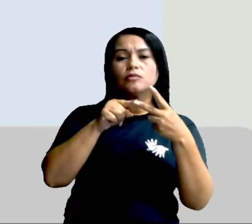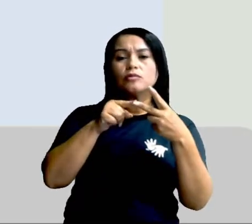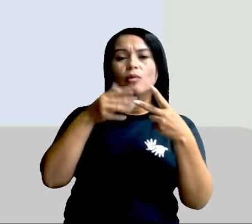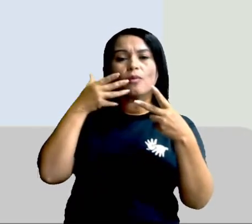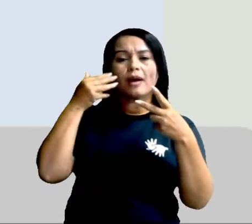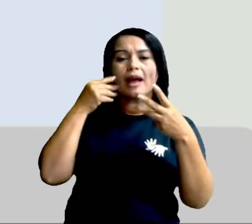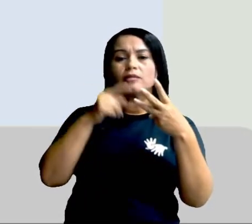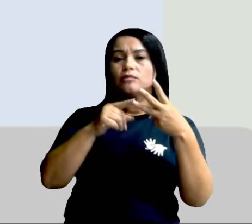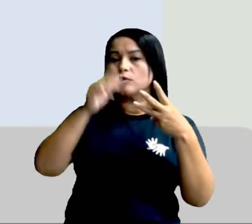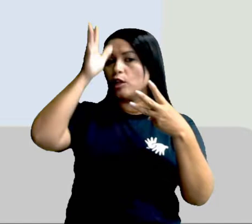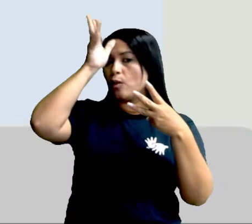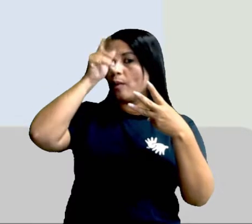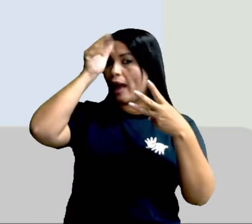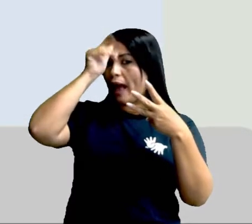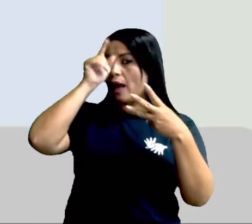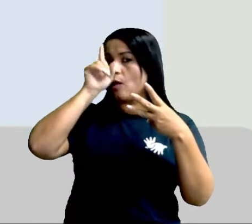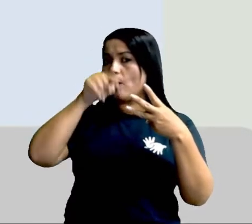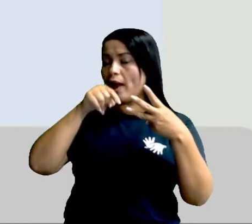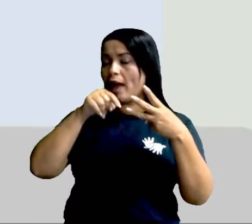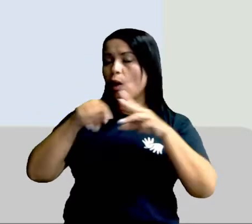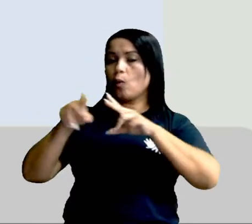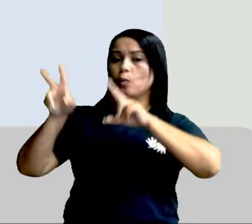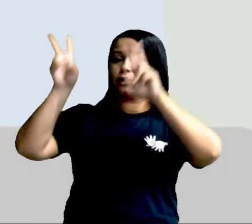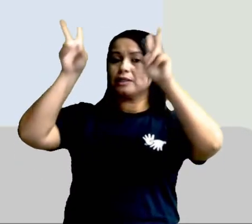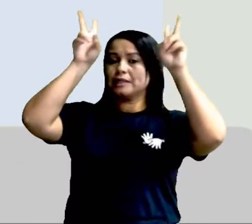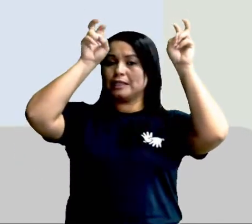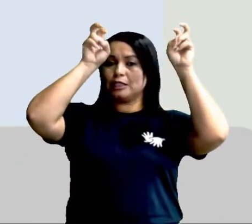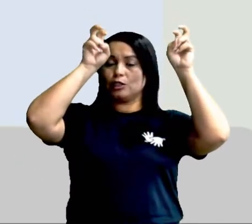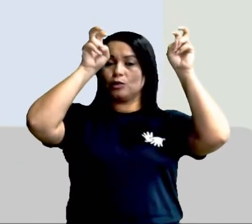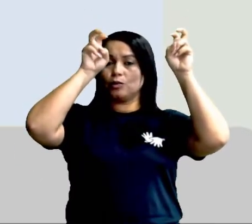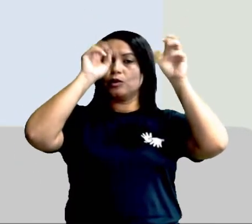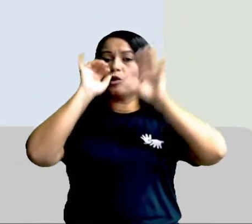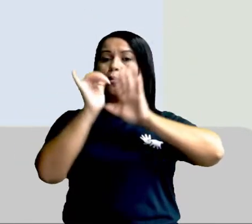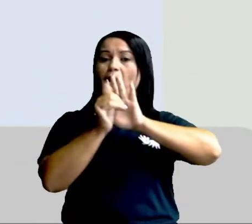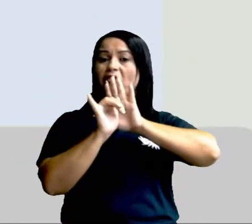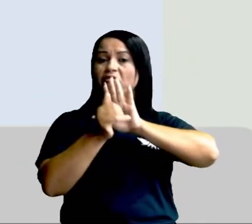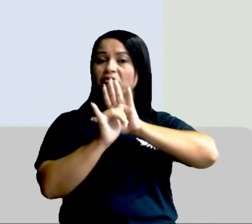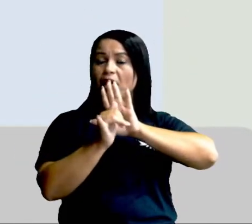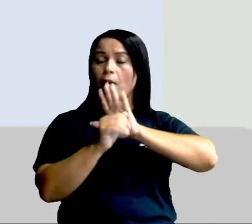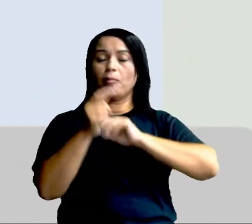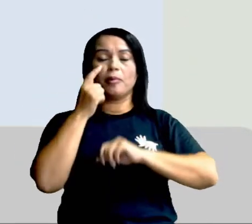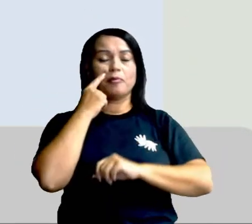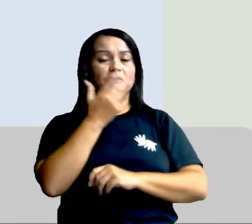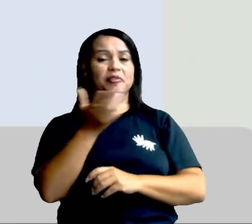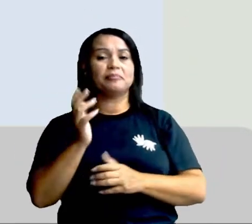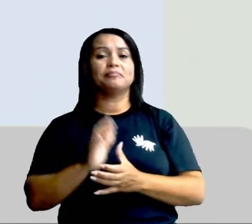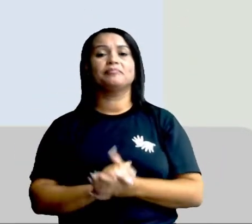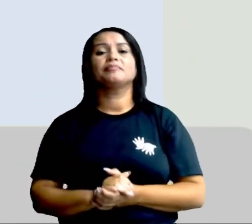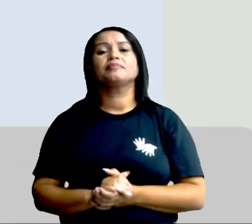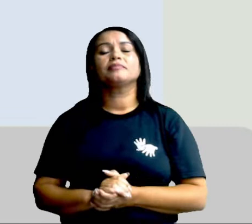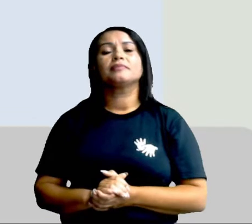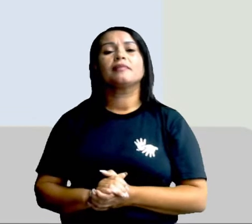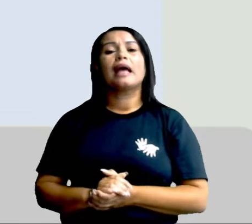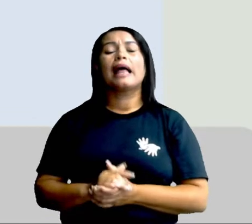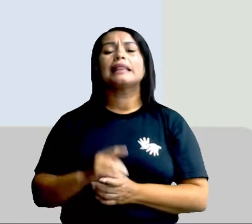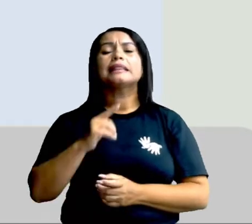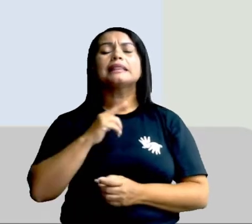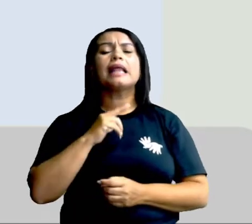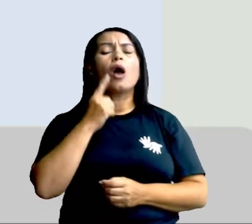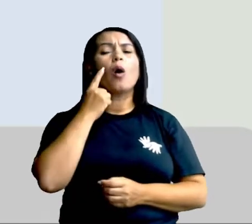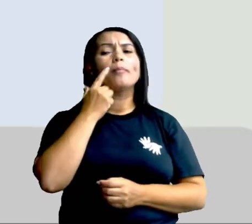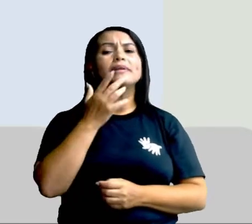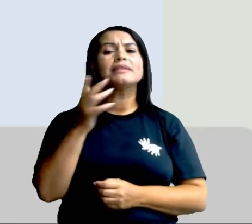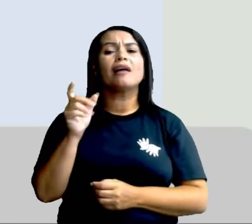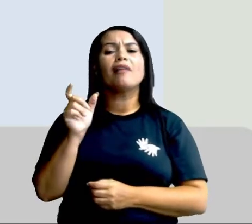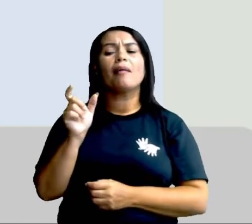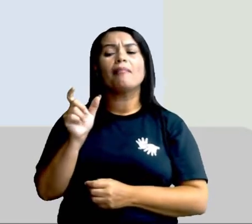o galo. Isso é um título de uma fábula. O ratinho, o gato e o galo. Observa que está